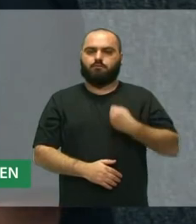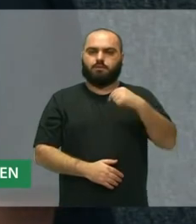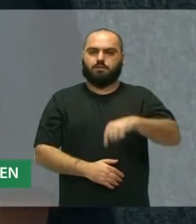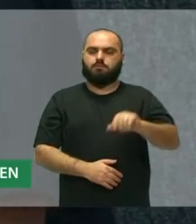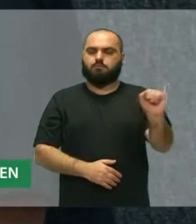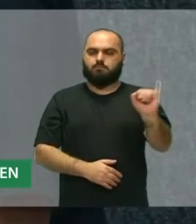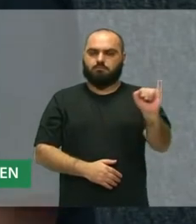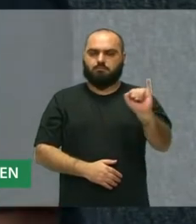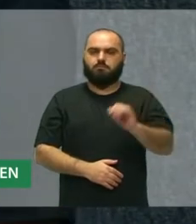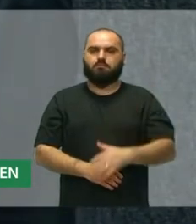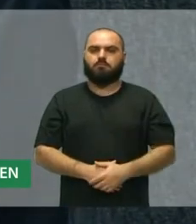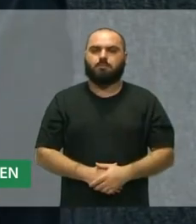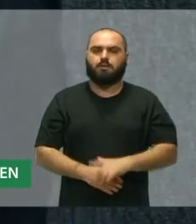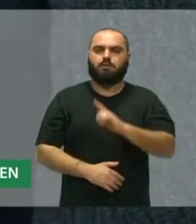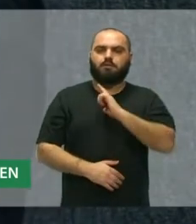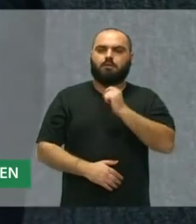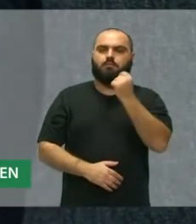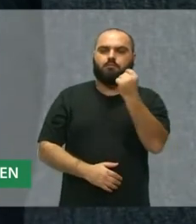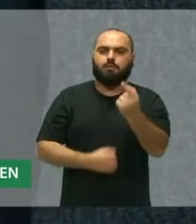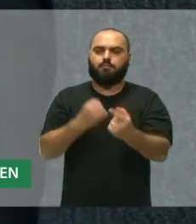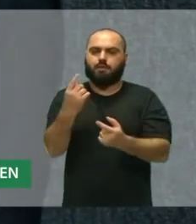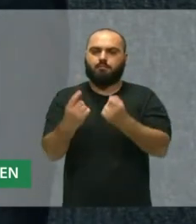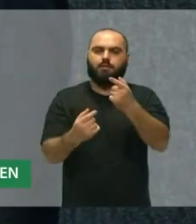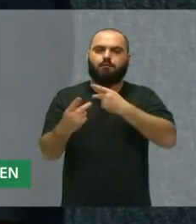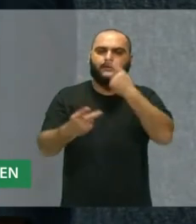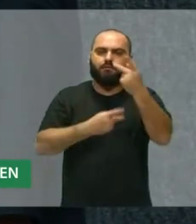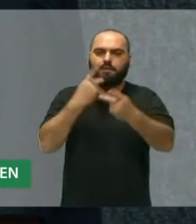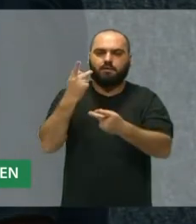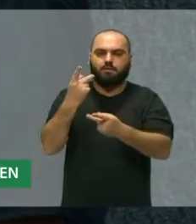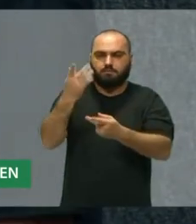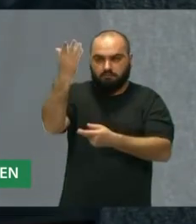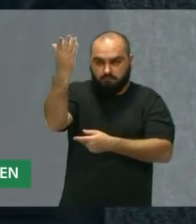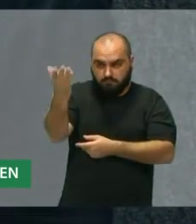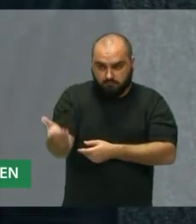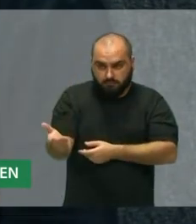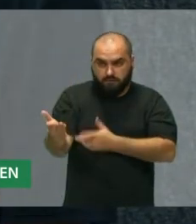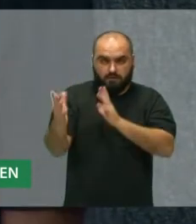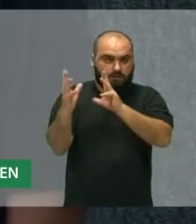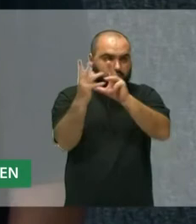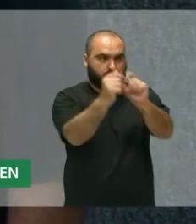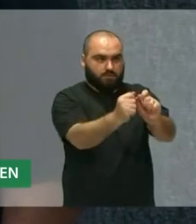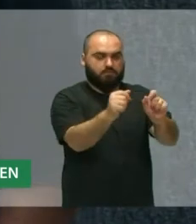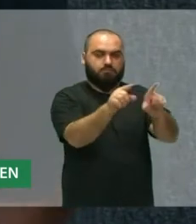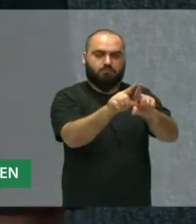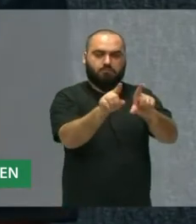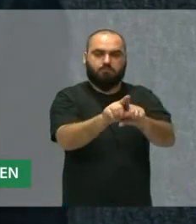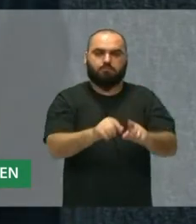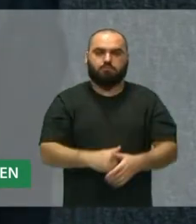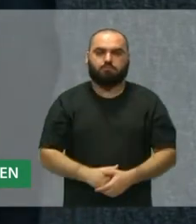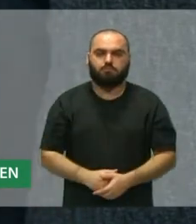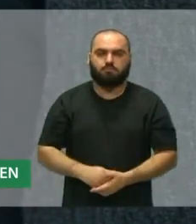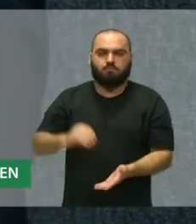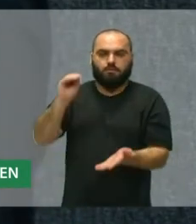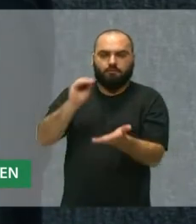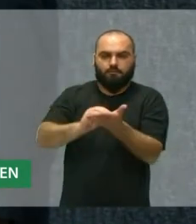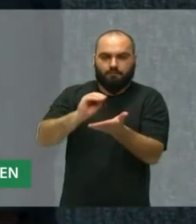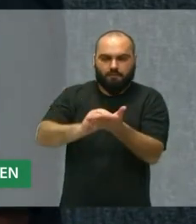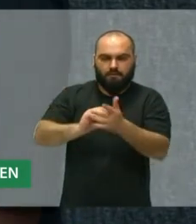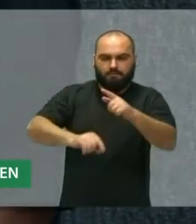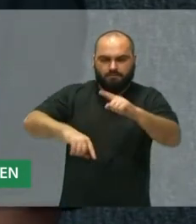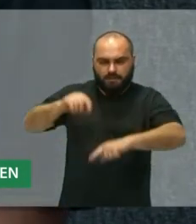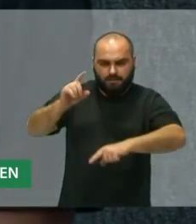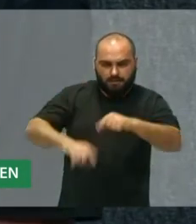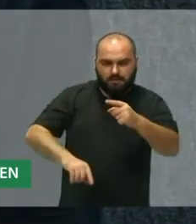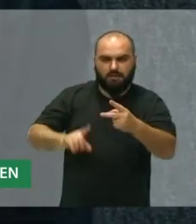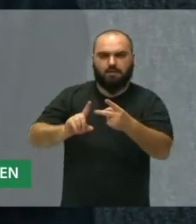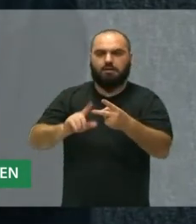tenho algumas ponderações para botar, para falar para a senhora e para todos aqui. Essa falta de material, essa